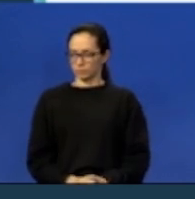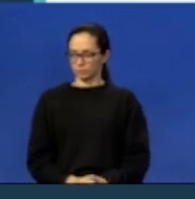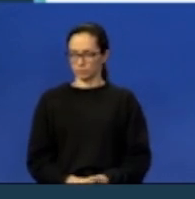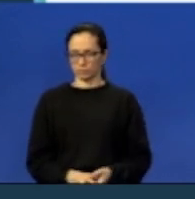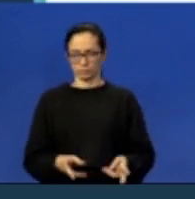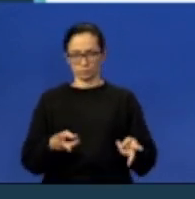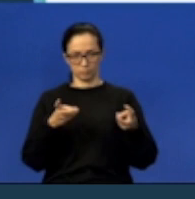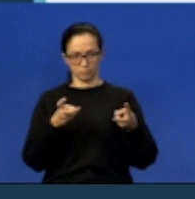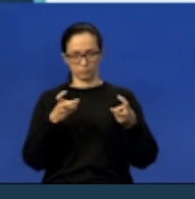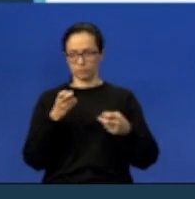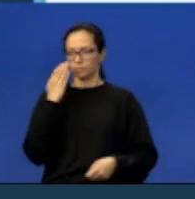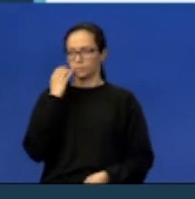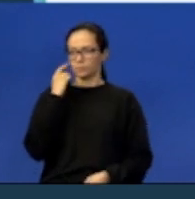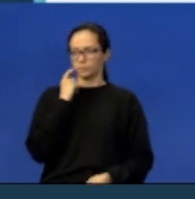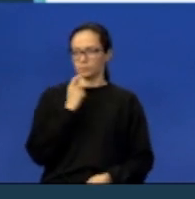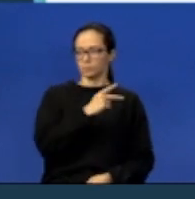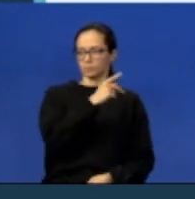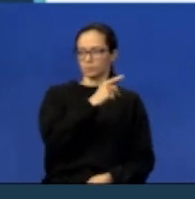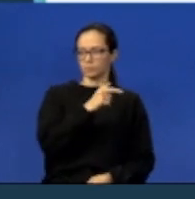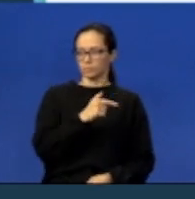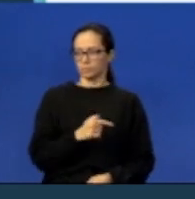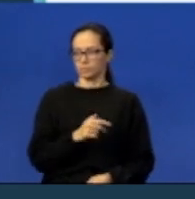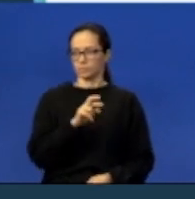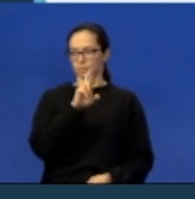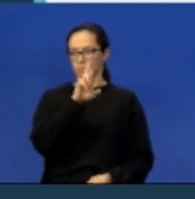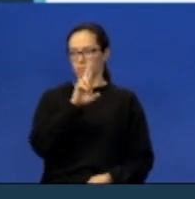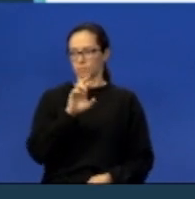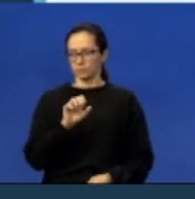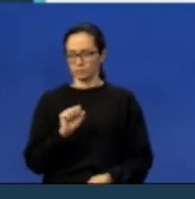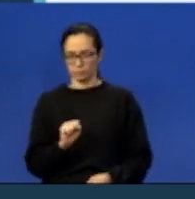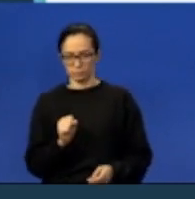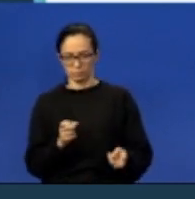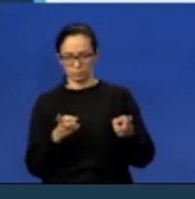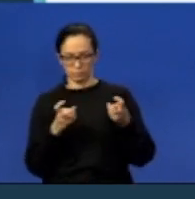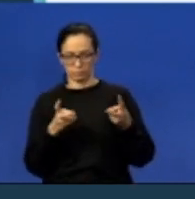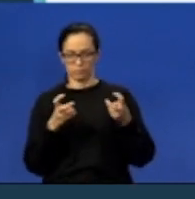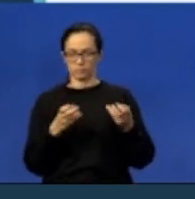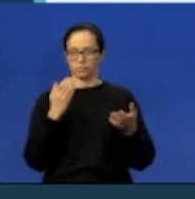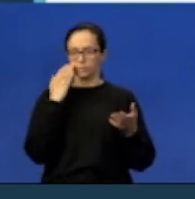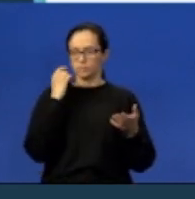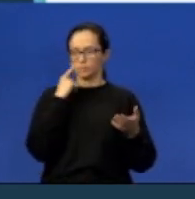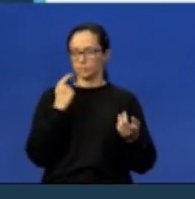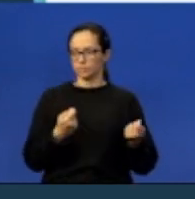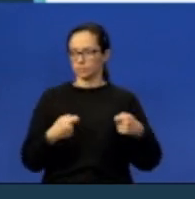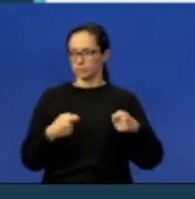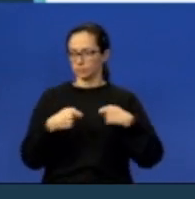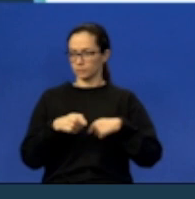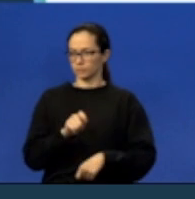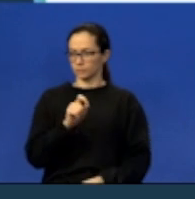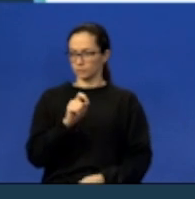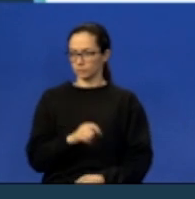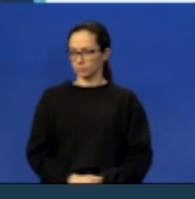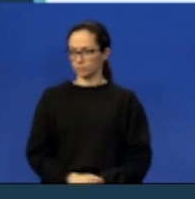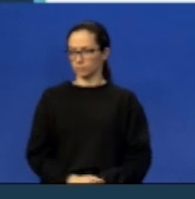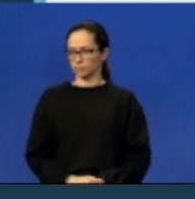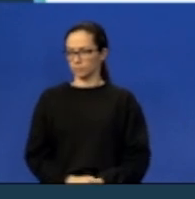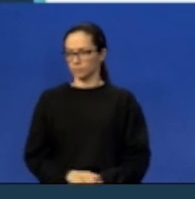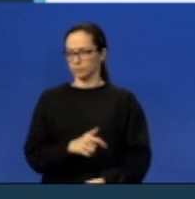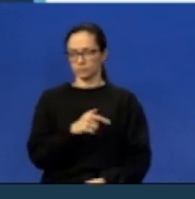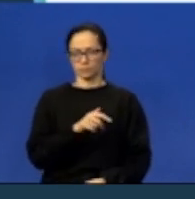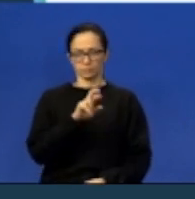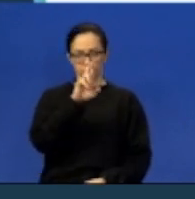As três letras, elas constituem o complexo QRS, que significa que onde ocorre